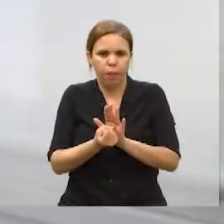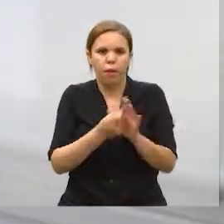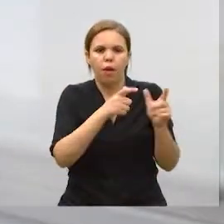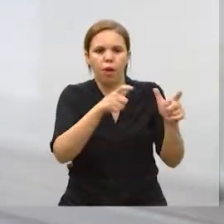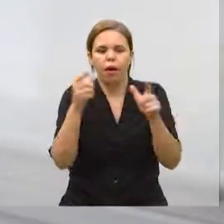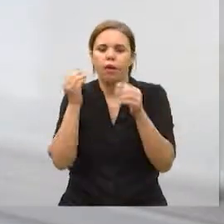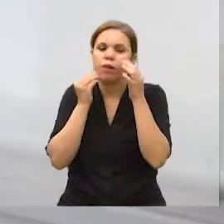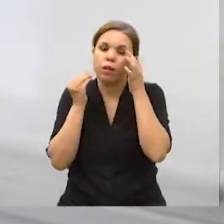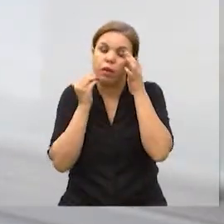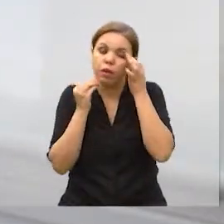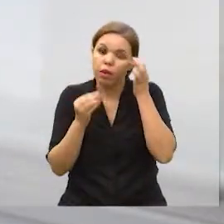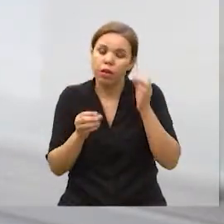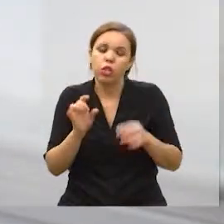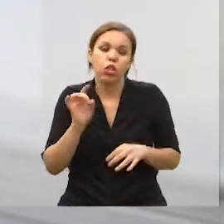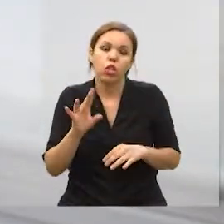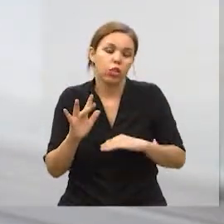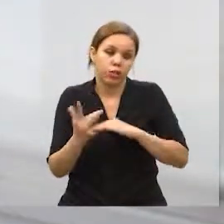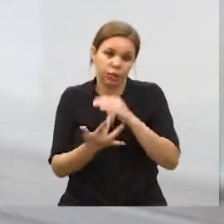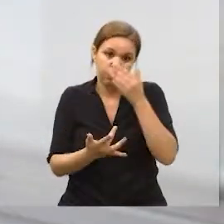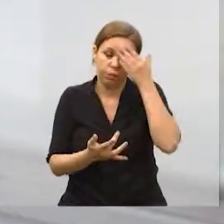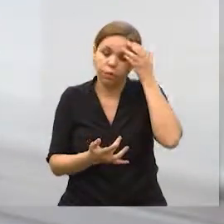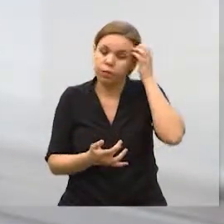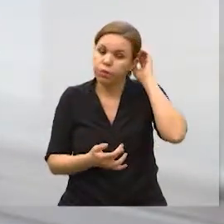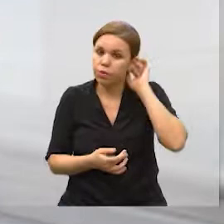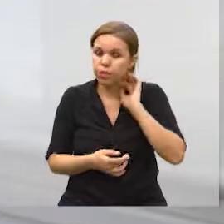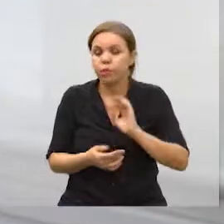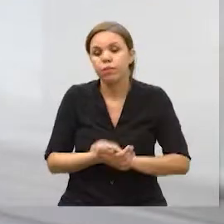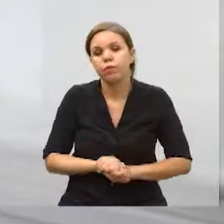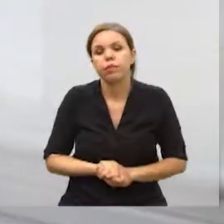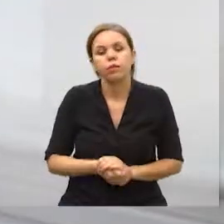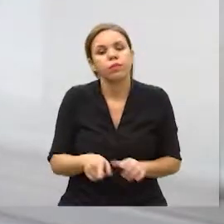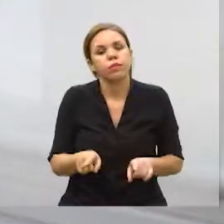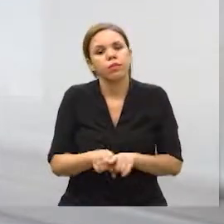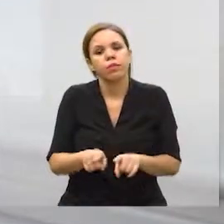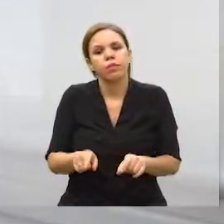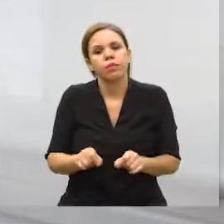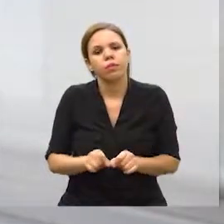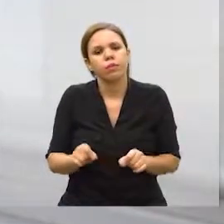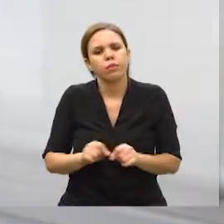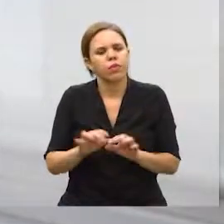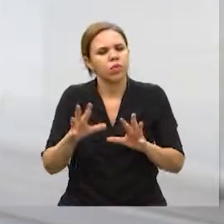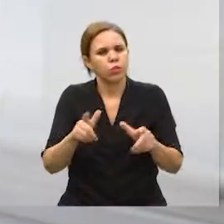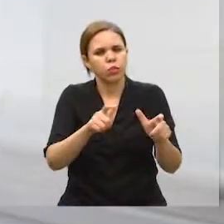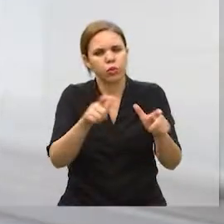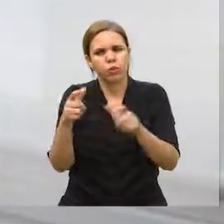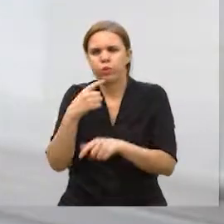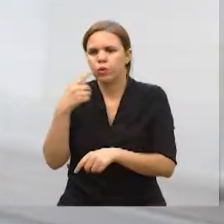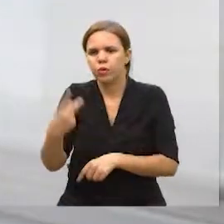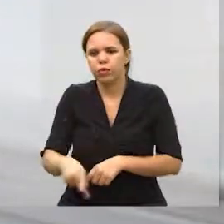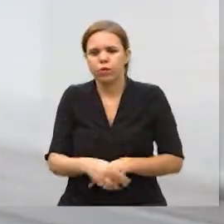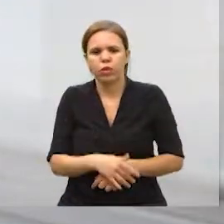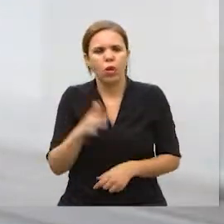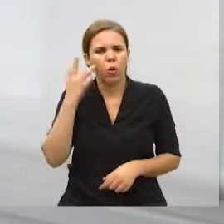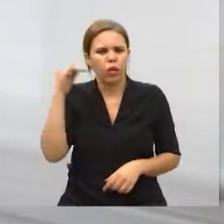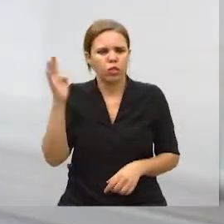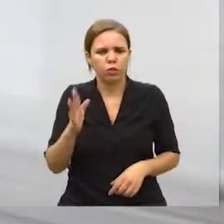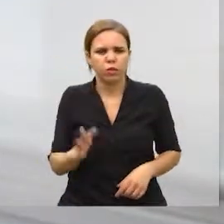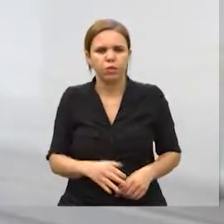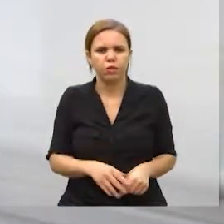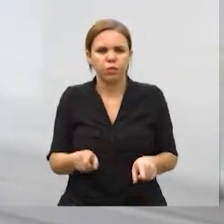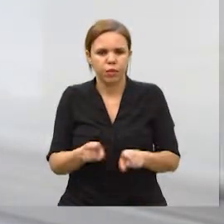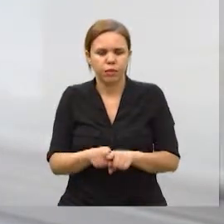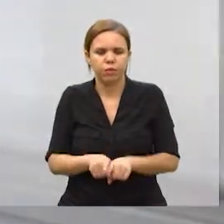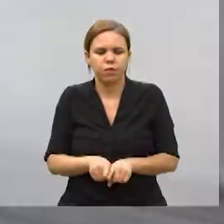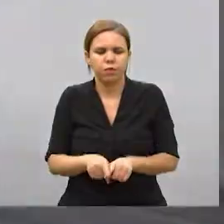corpo, ganhando um novo espaço, não só nas redes mesmo, sociais, mas no entorno, em Campinas e acho